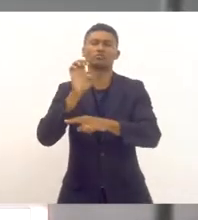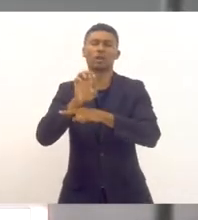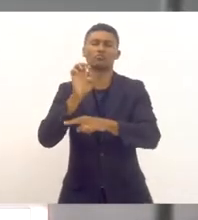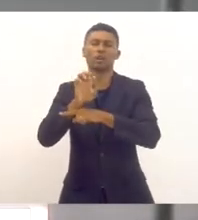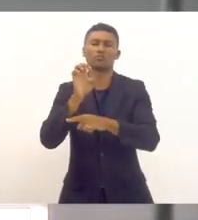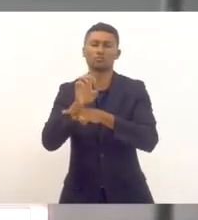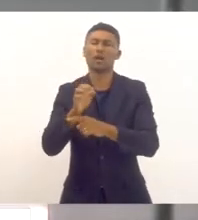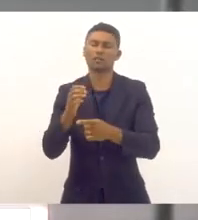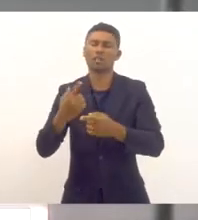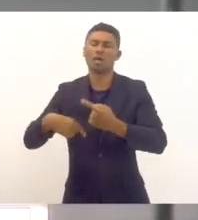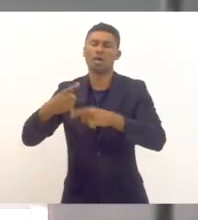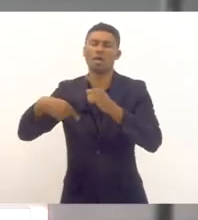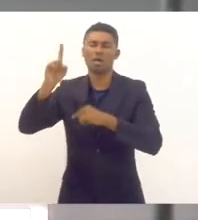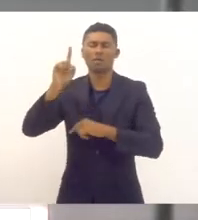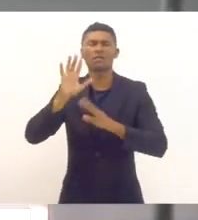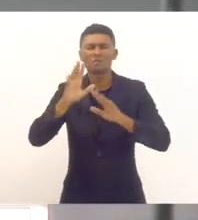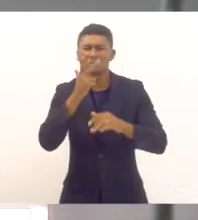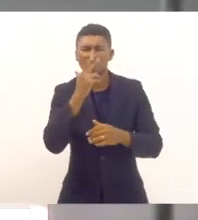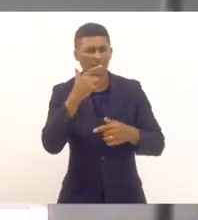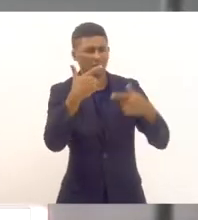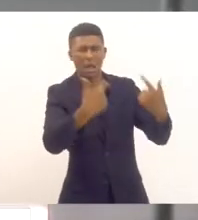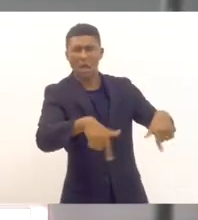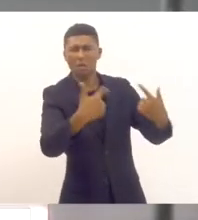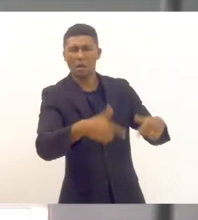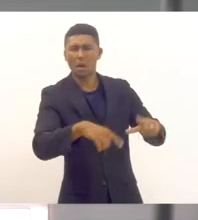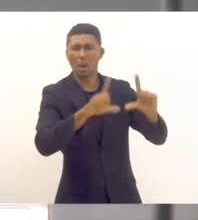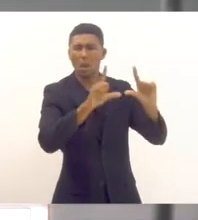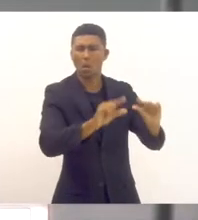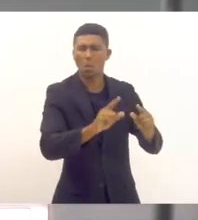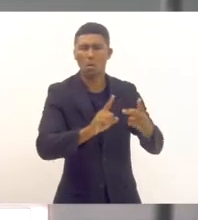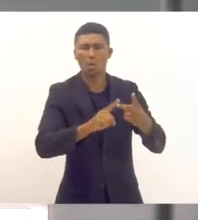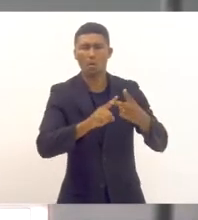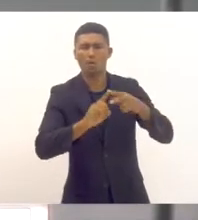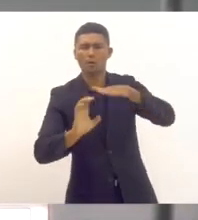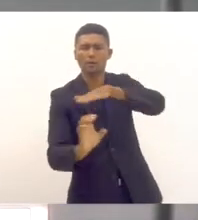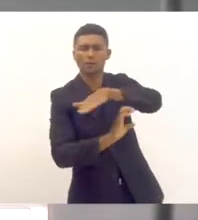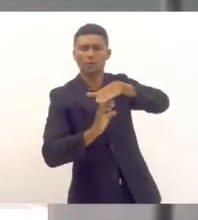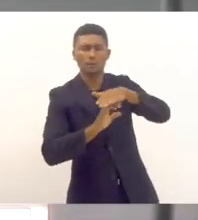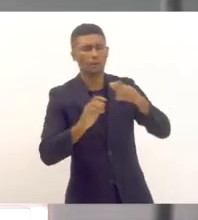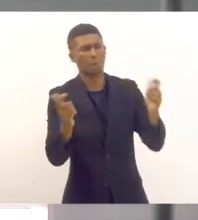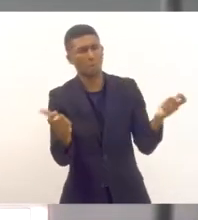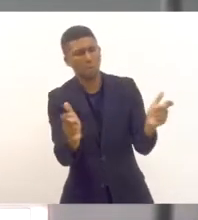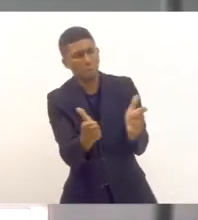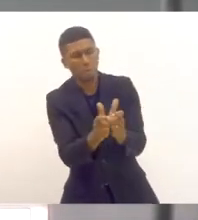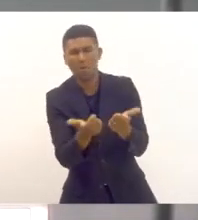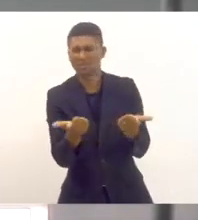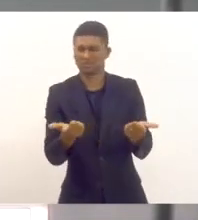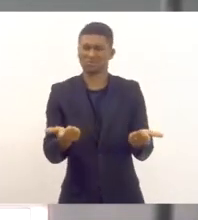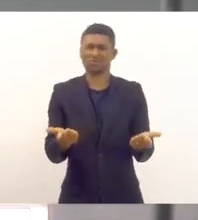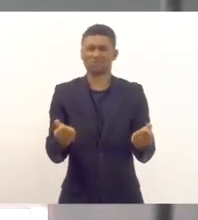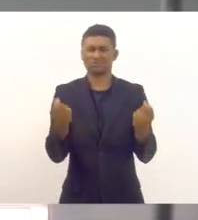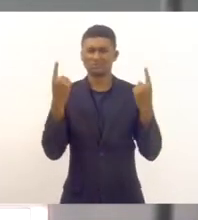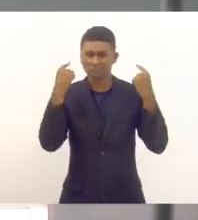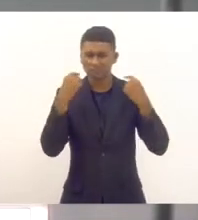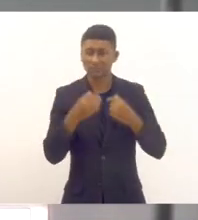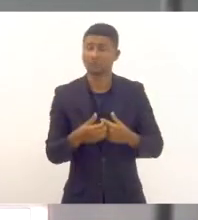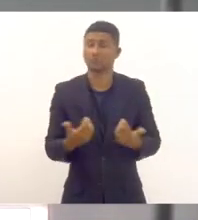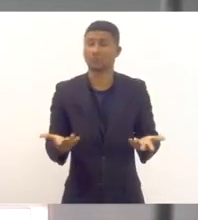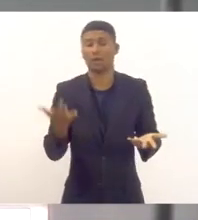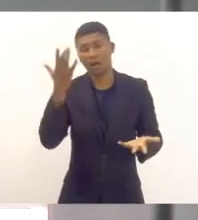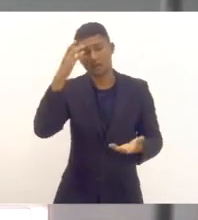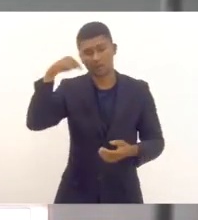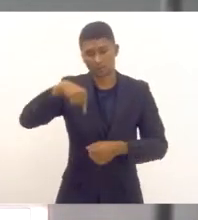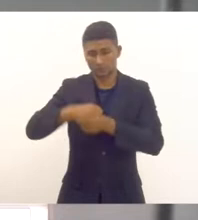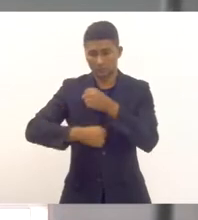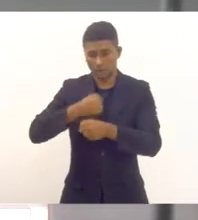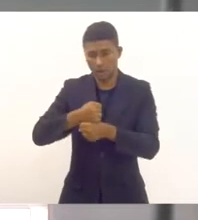tudo. Menos emprego, menos empresa, menos tudo. Isso é inadmissível. Então, acho que esse ano é um ano de